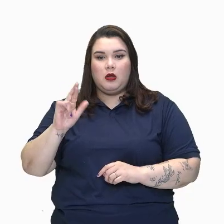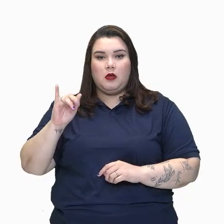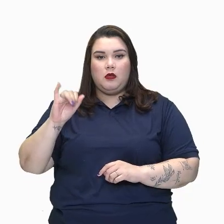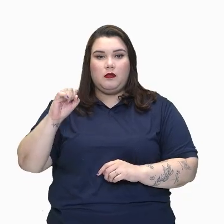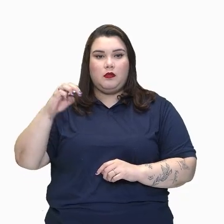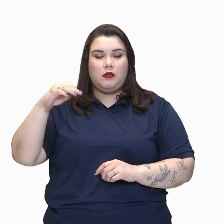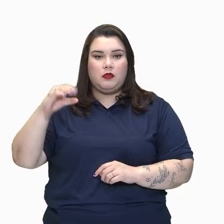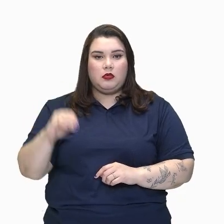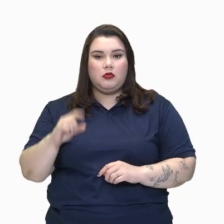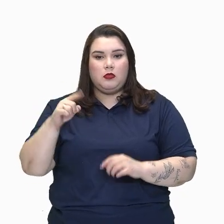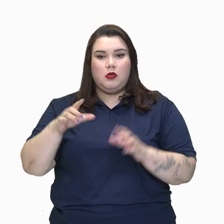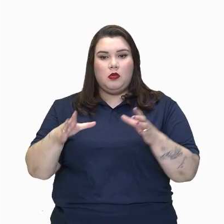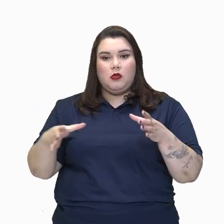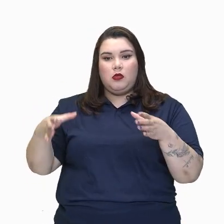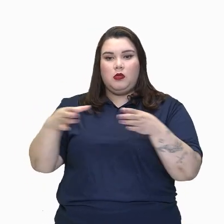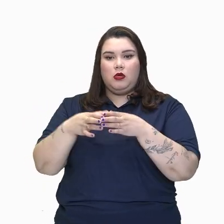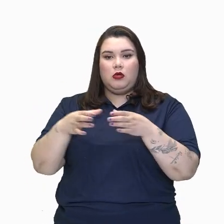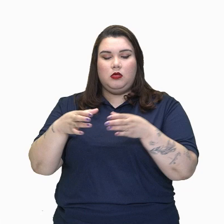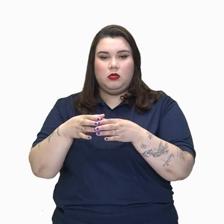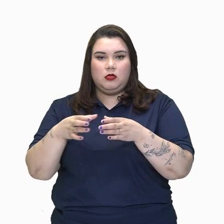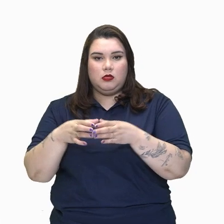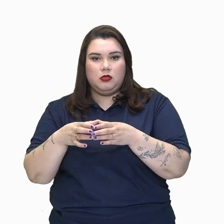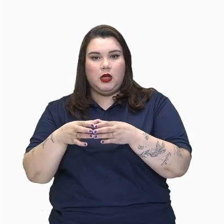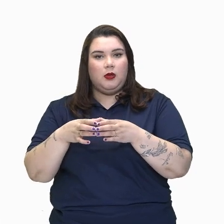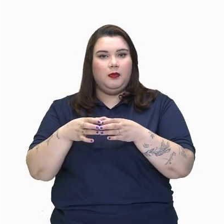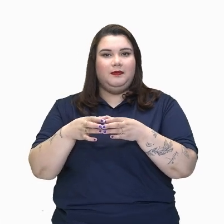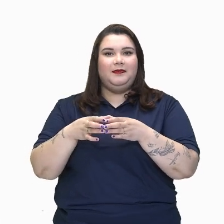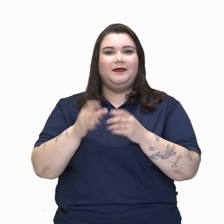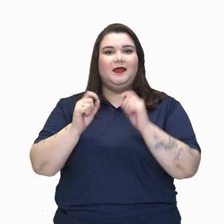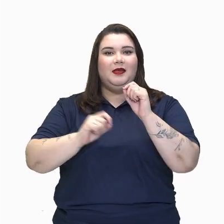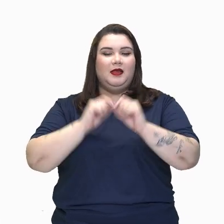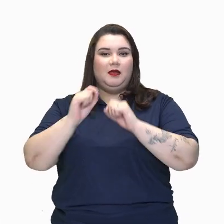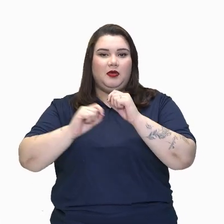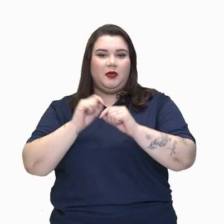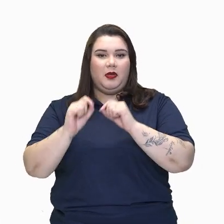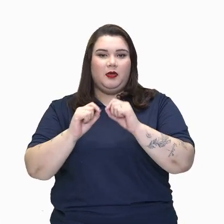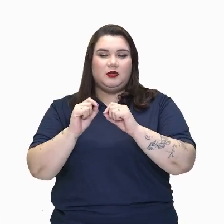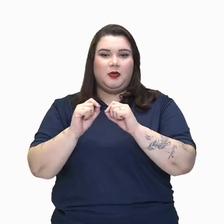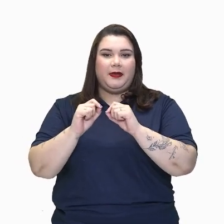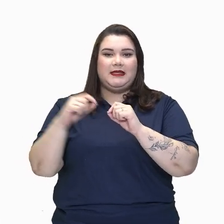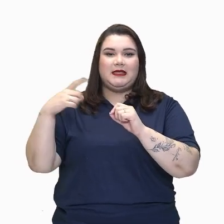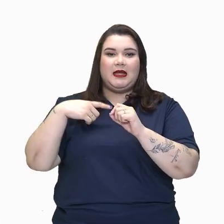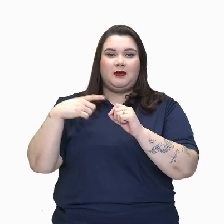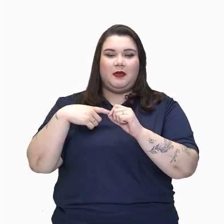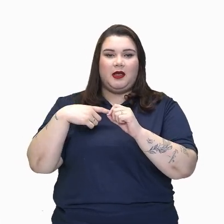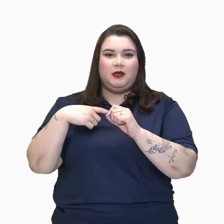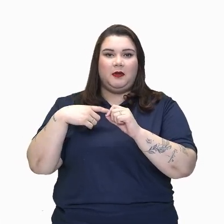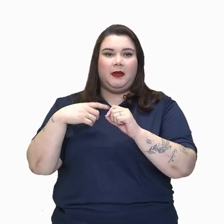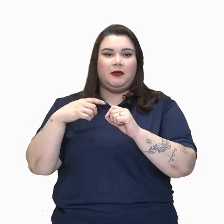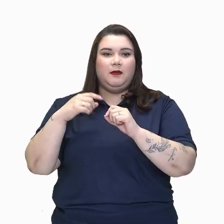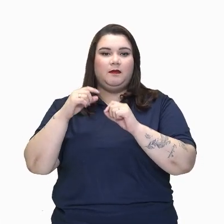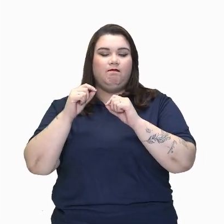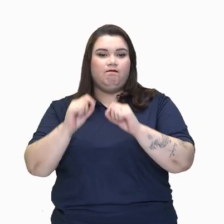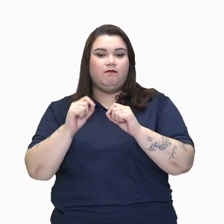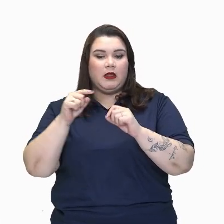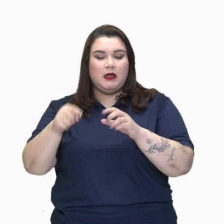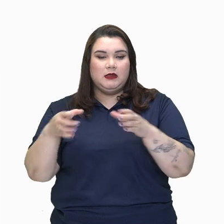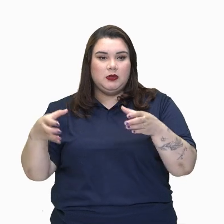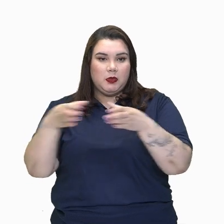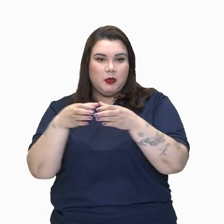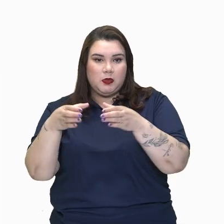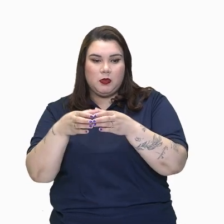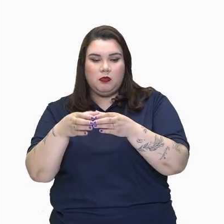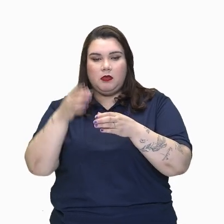trilhas, não é isso? Em trilhas previamente instaladas em árvores, tá?